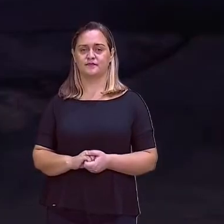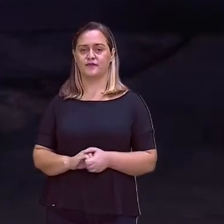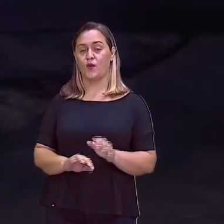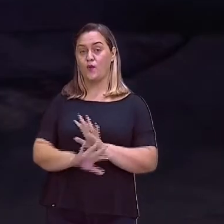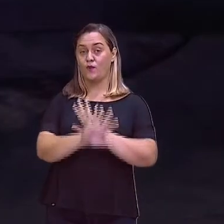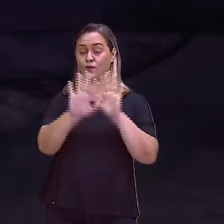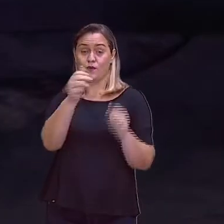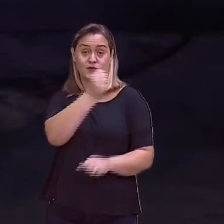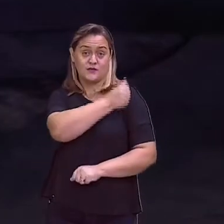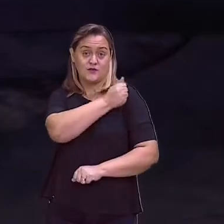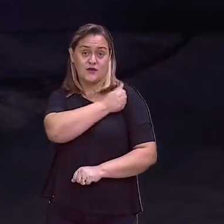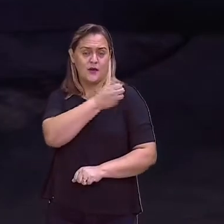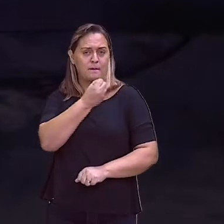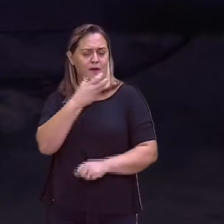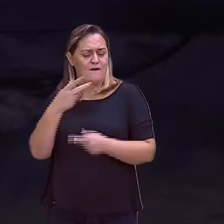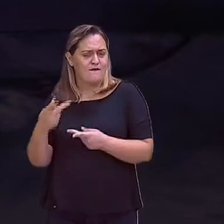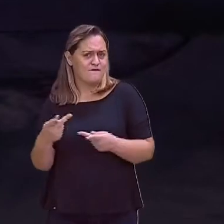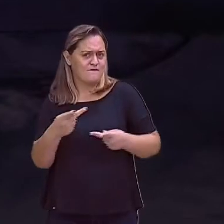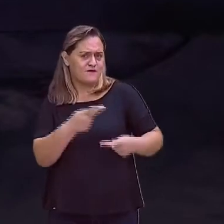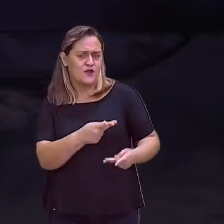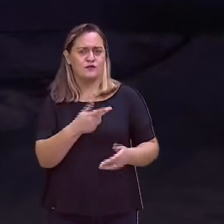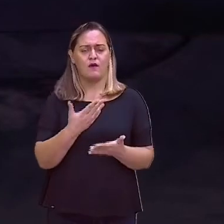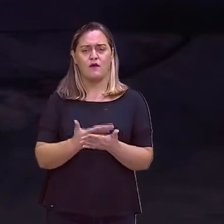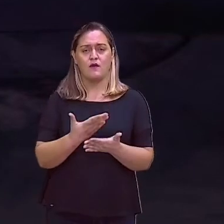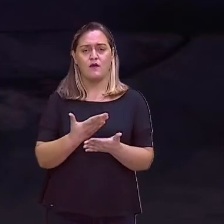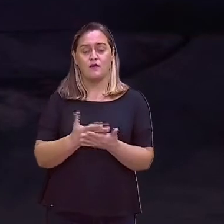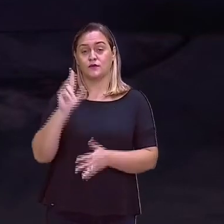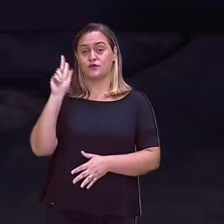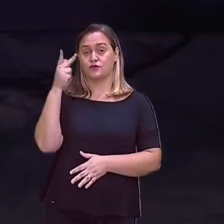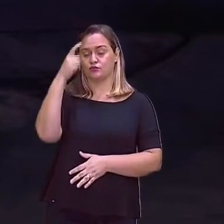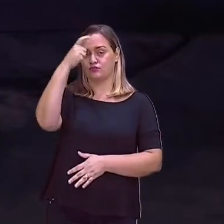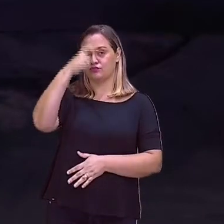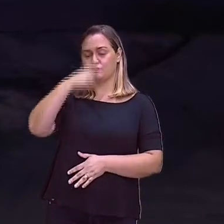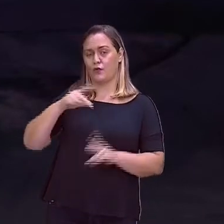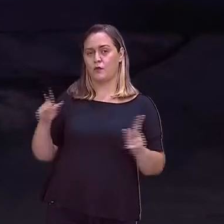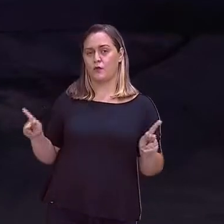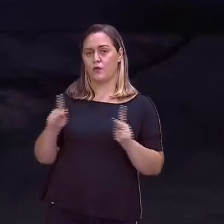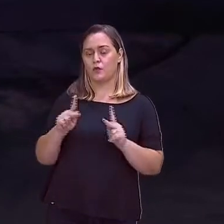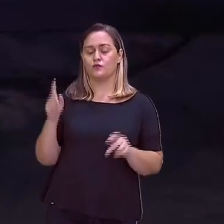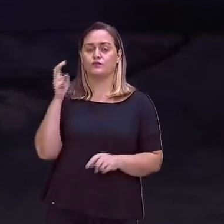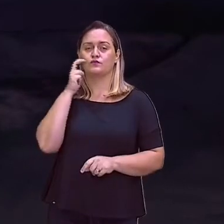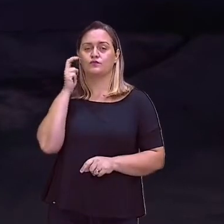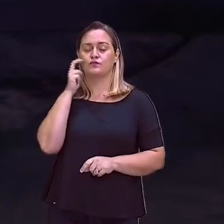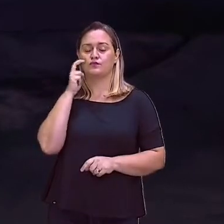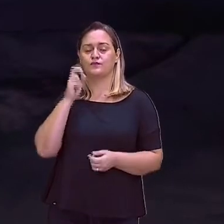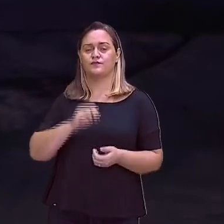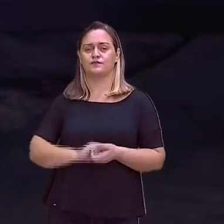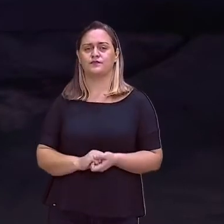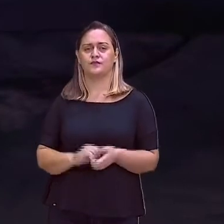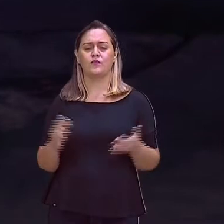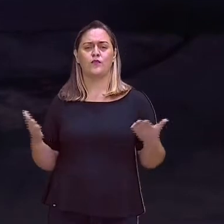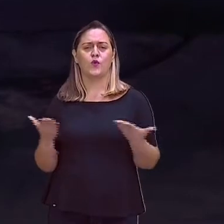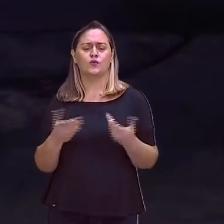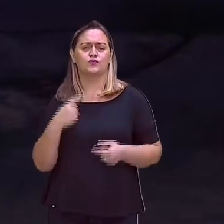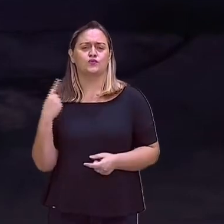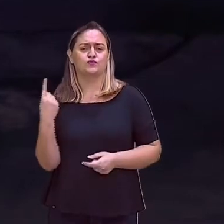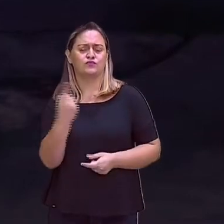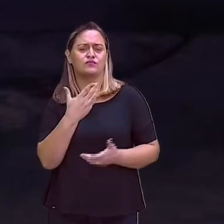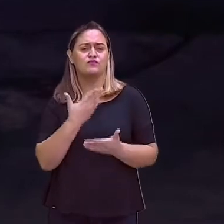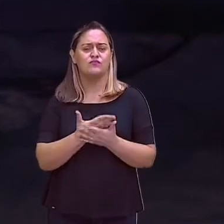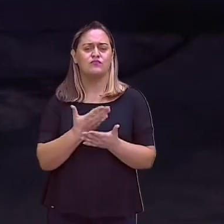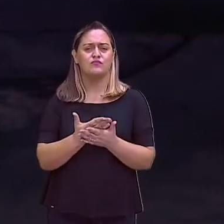Olá, estudantes! Bem-vindos a mais uma aula de História. Sou Jorge Joelito, seu professor. Hoje nós vamos falar sobre